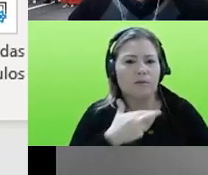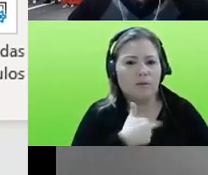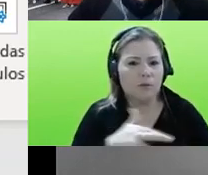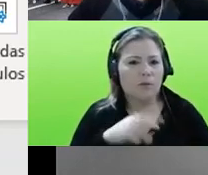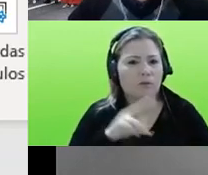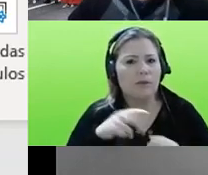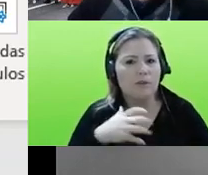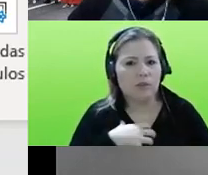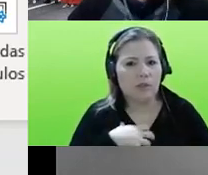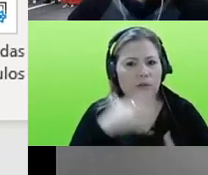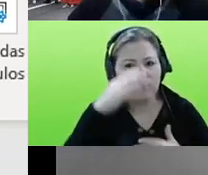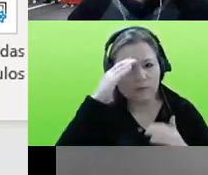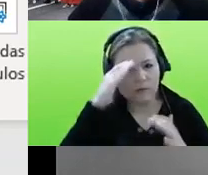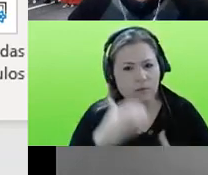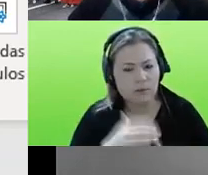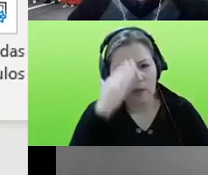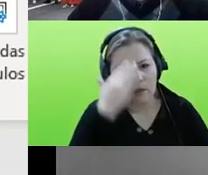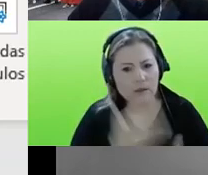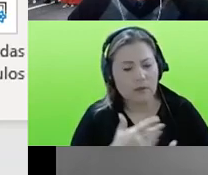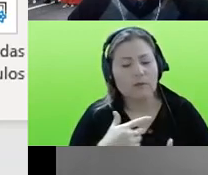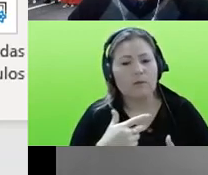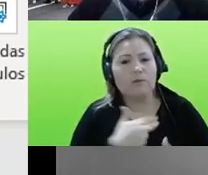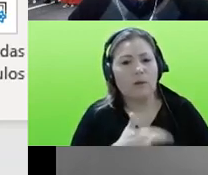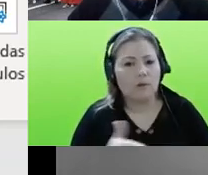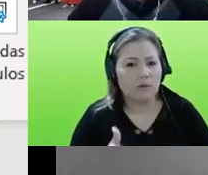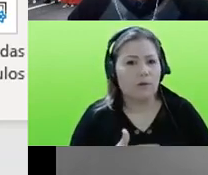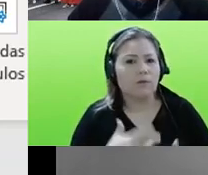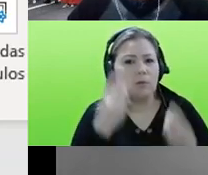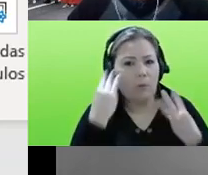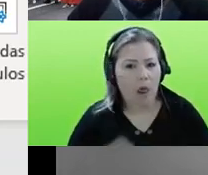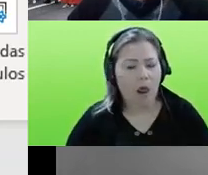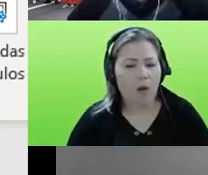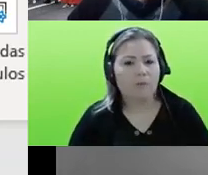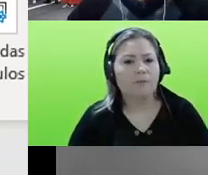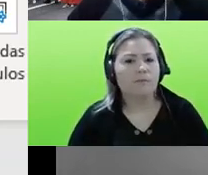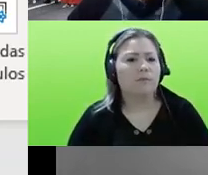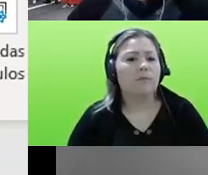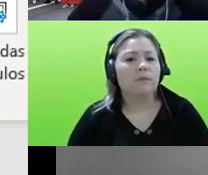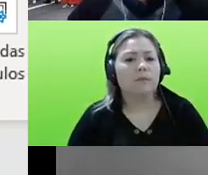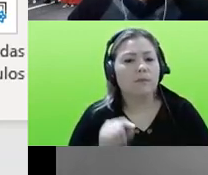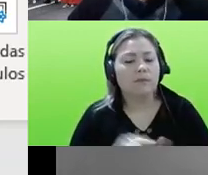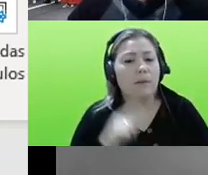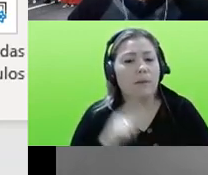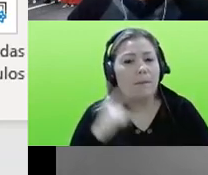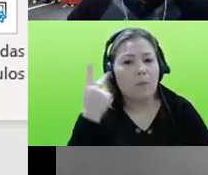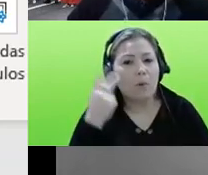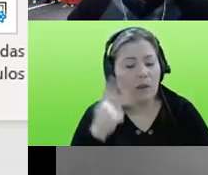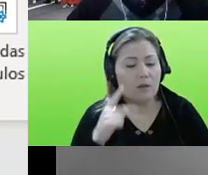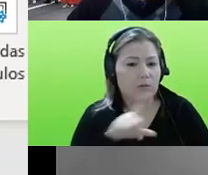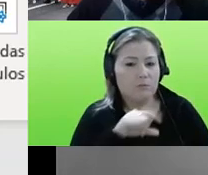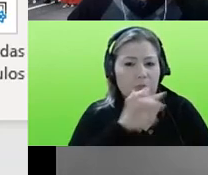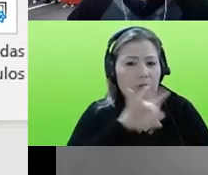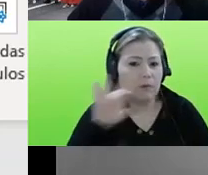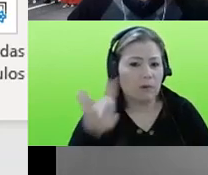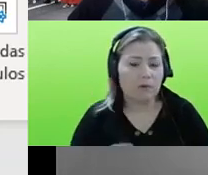são concepções de religião, de moral, de preferências político-ideológicas, e